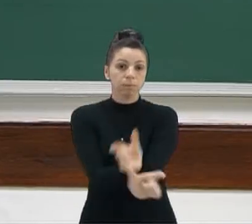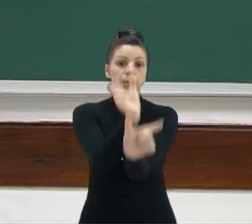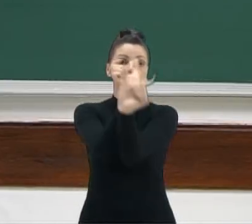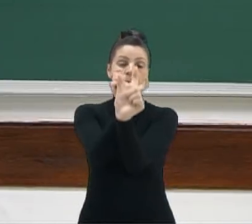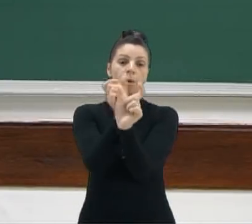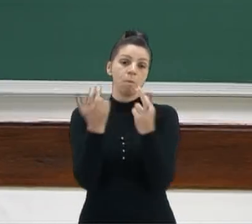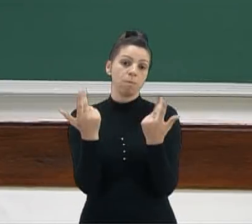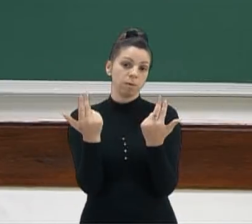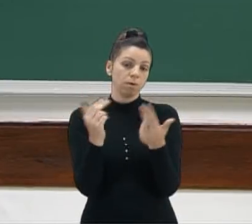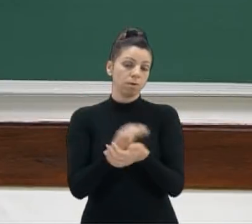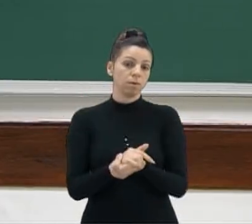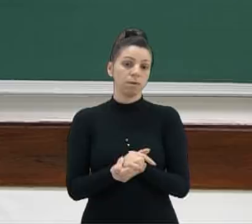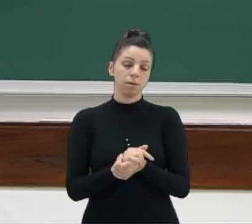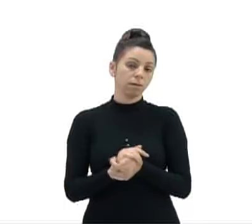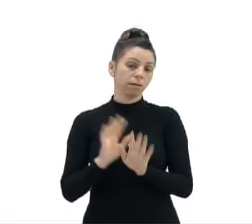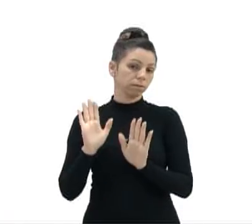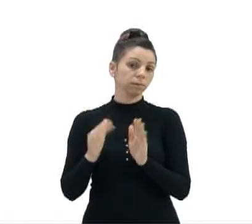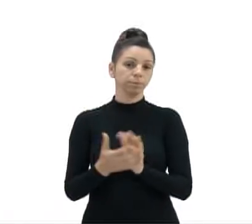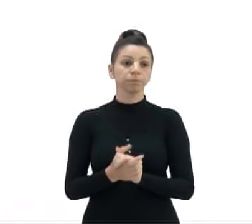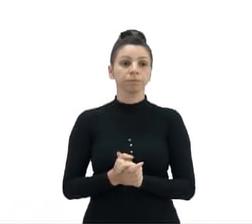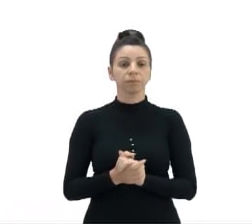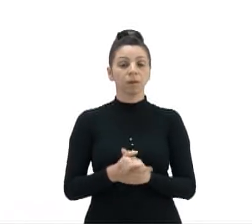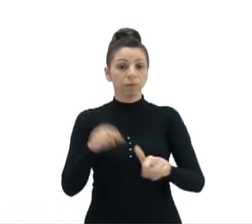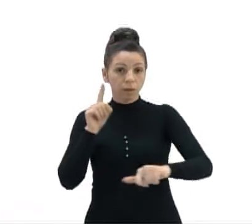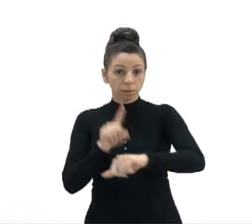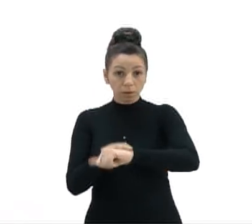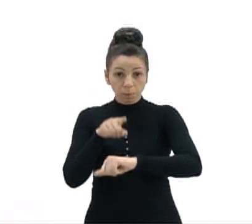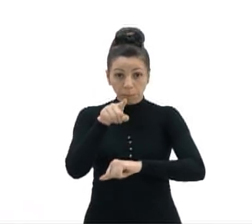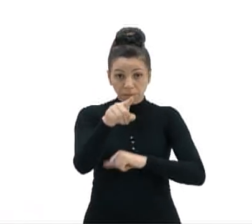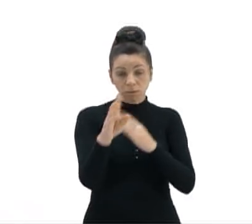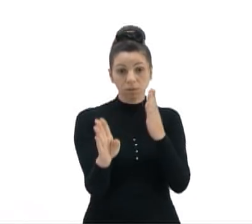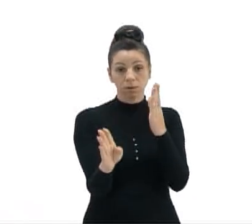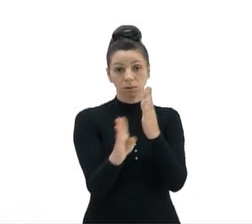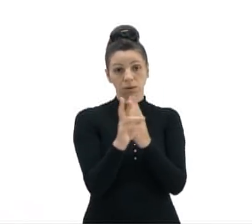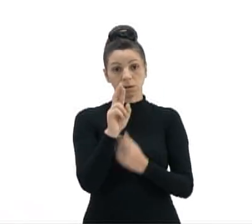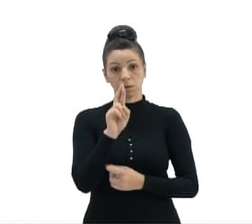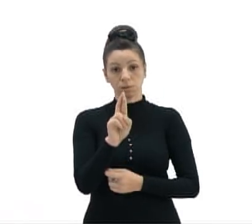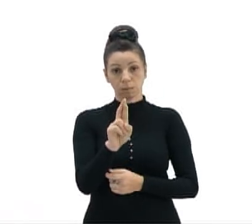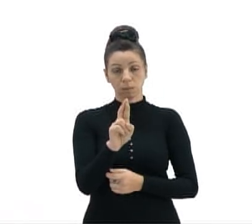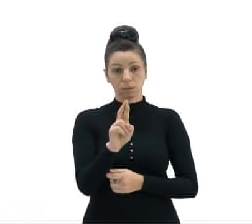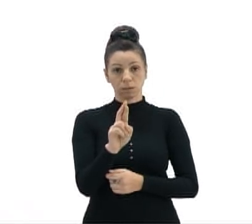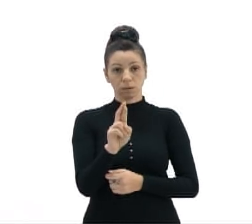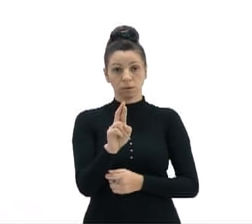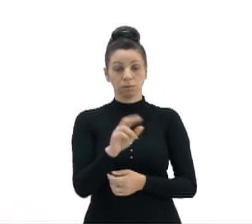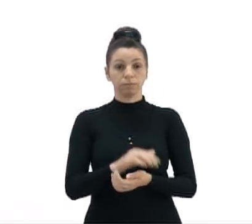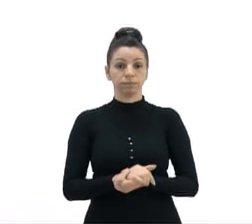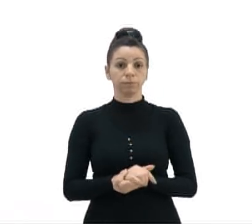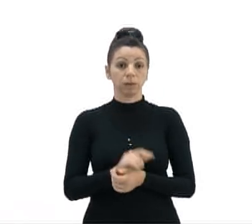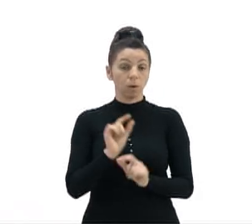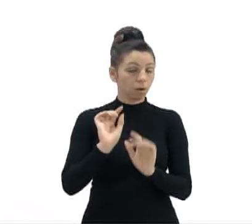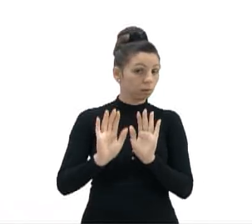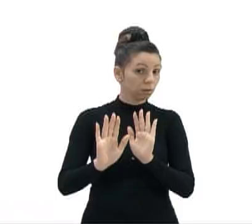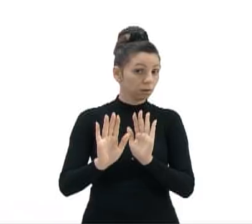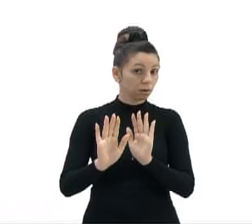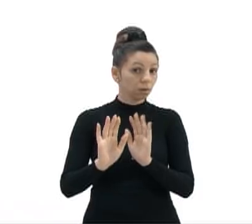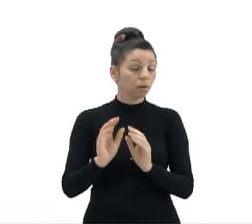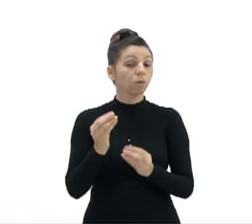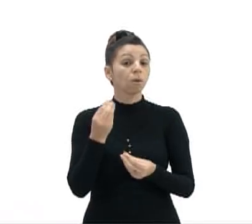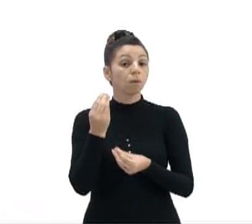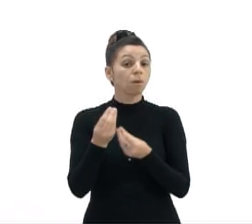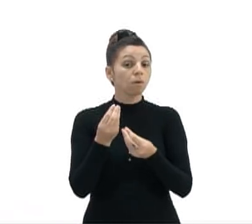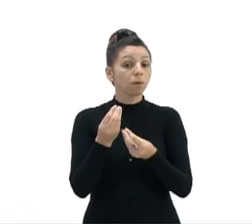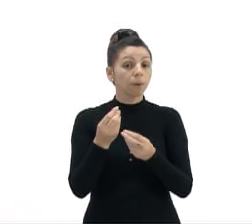dar um tempo para vocês poderem resolver bem do jeitinho que nós fizemos. Um detalhe, façam como eu